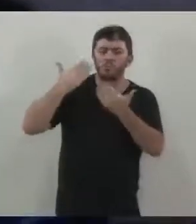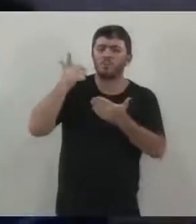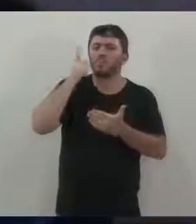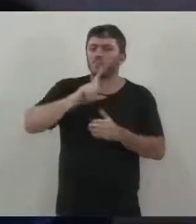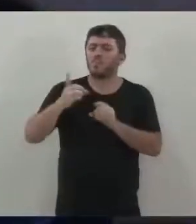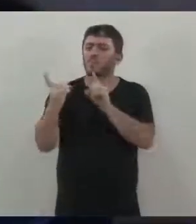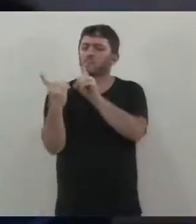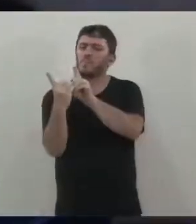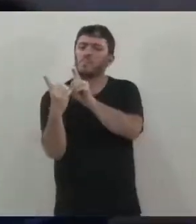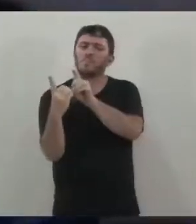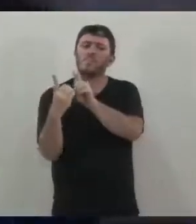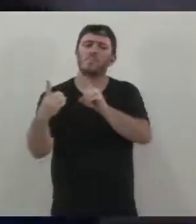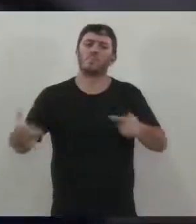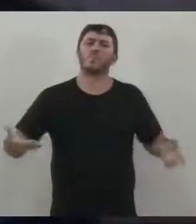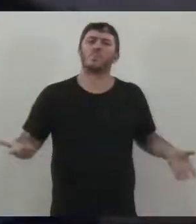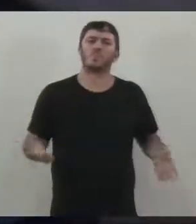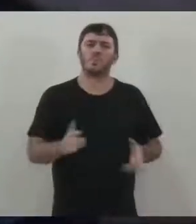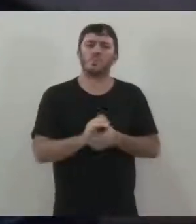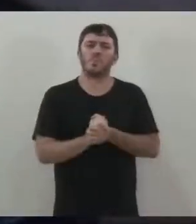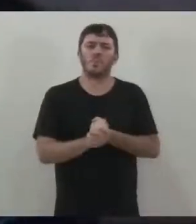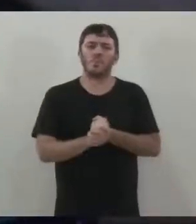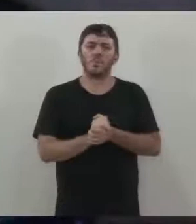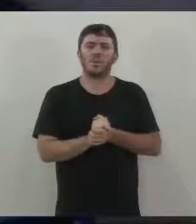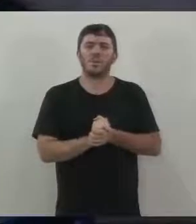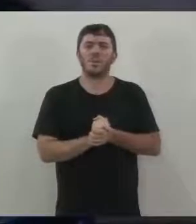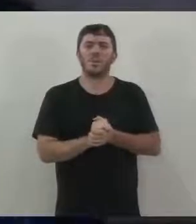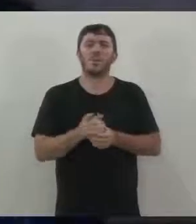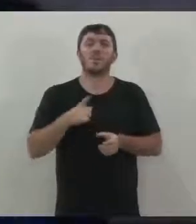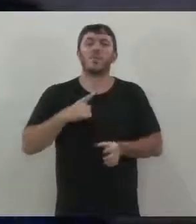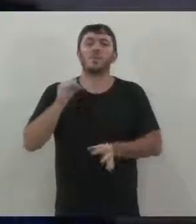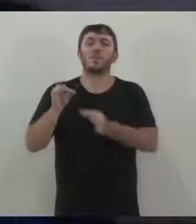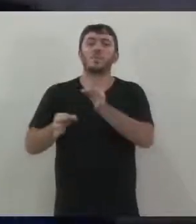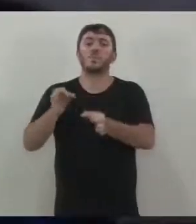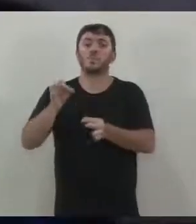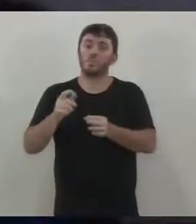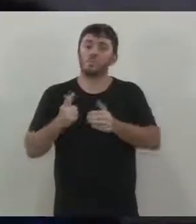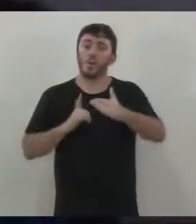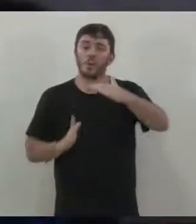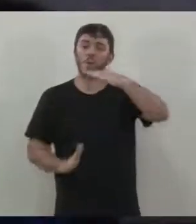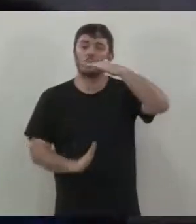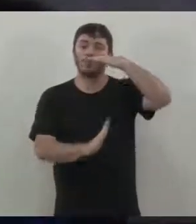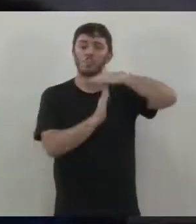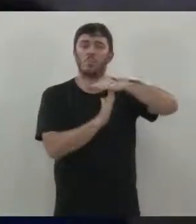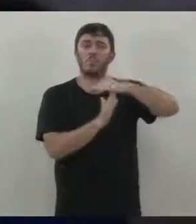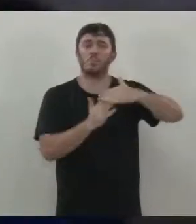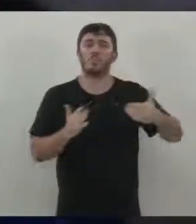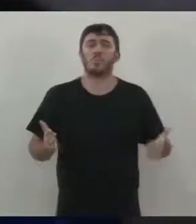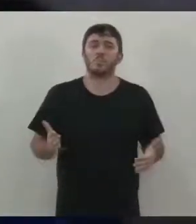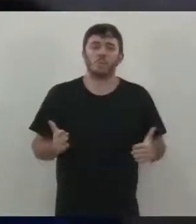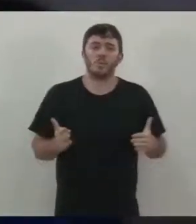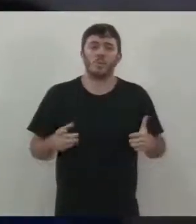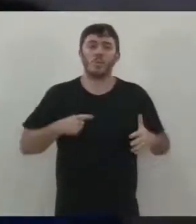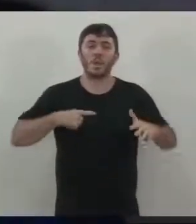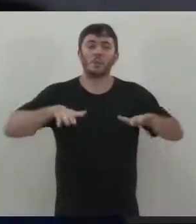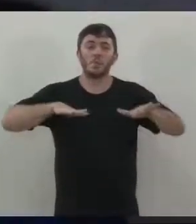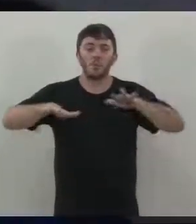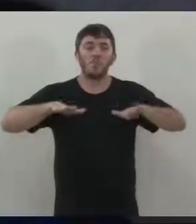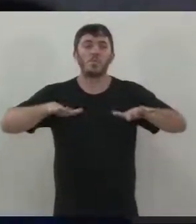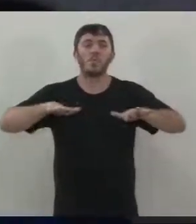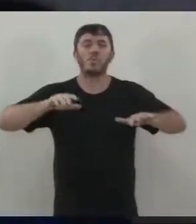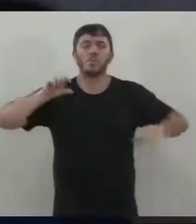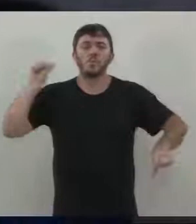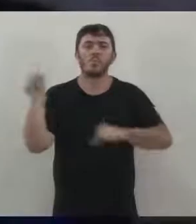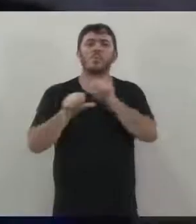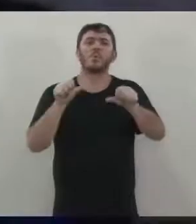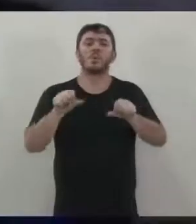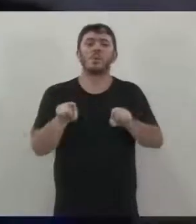que tudo tem um limite na vida, né? Um julgamento tem que ter seu limite, isso tem que ser revertido. Graças a Deus está tendo um movimento para isso, e também